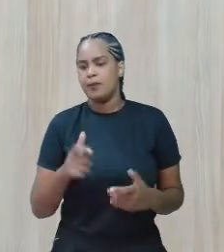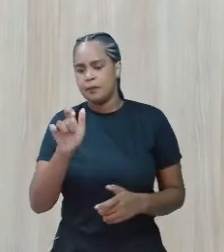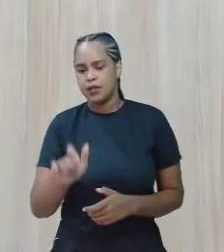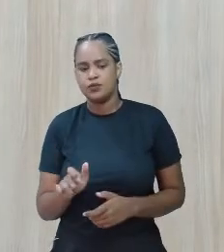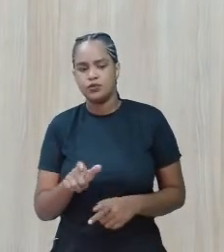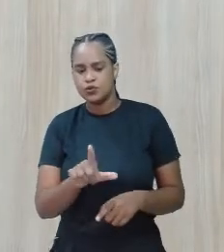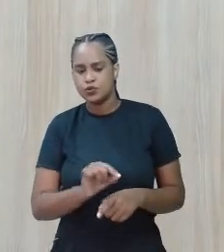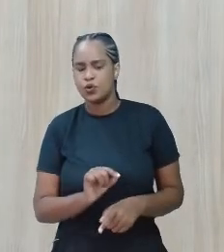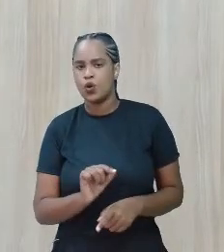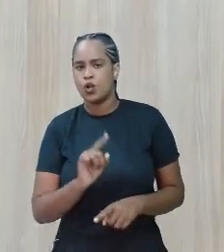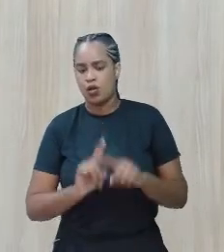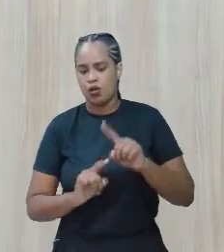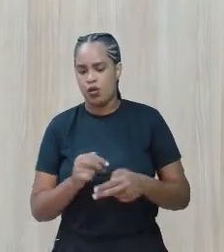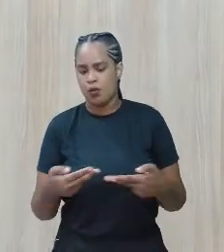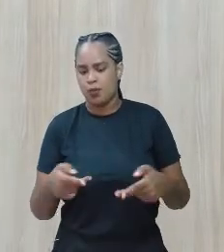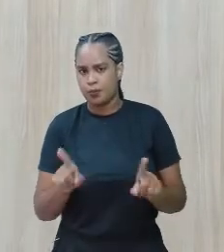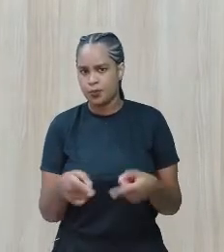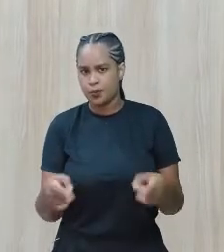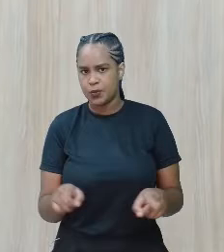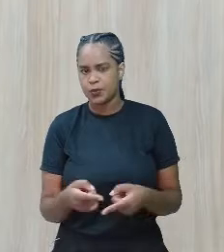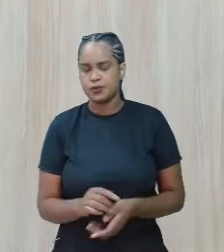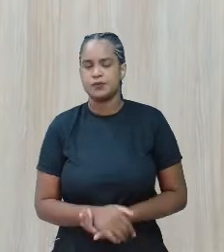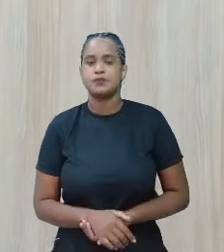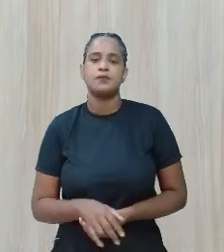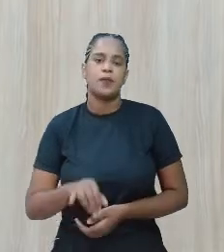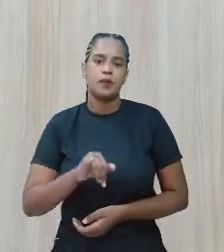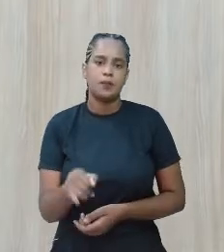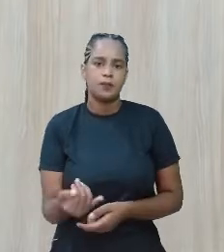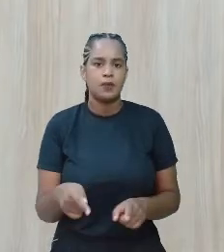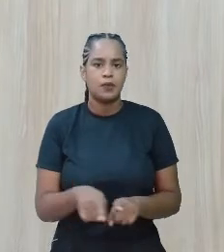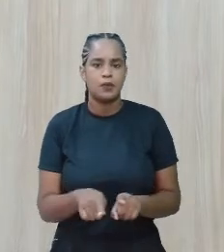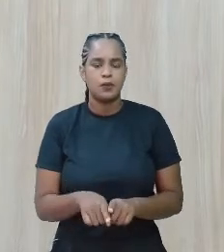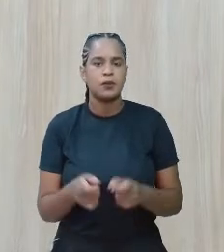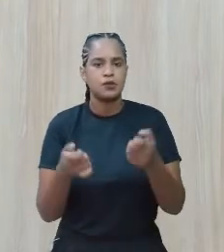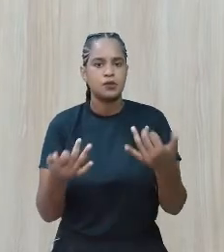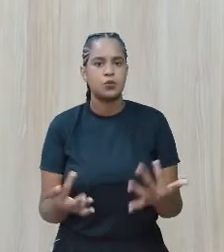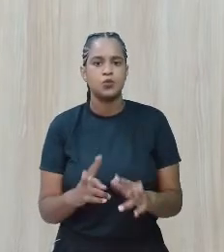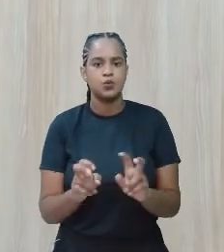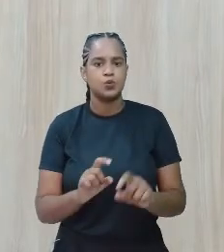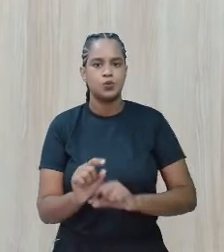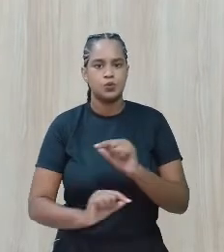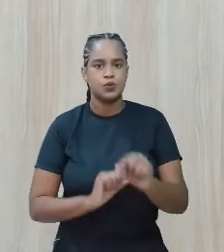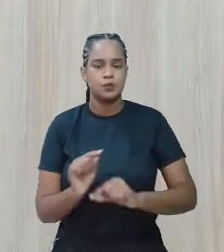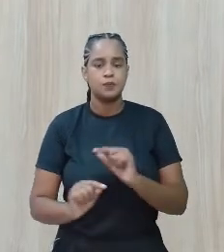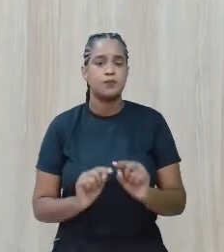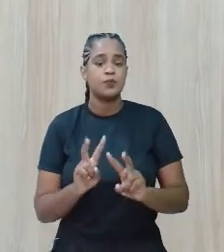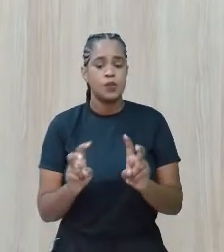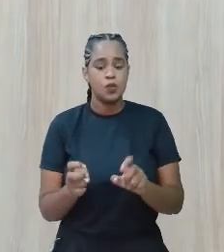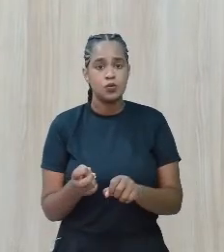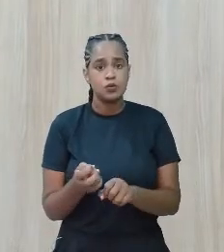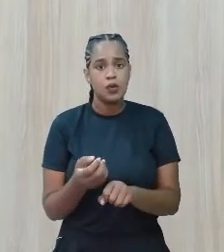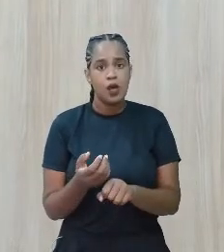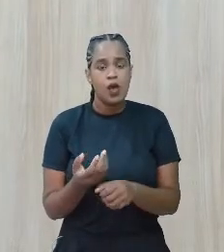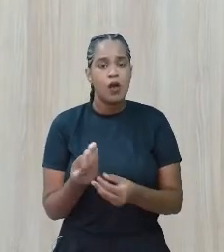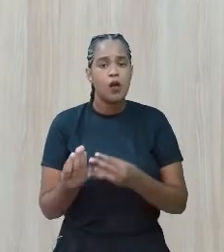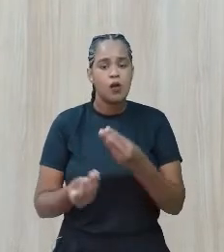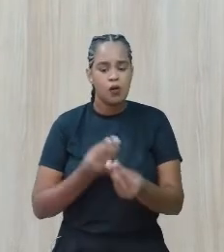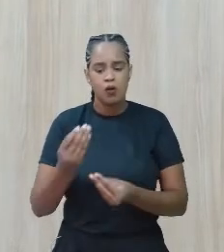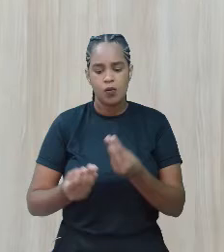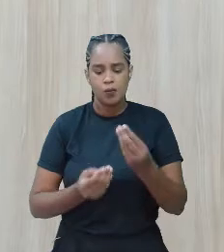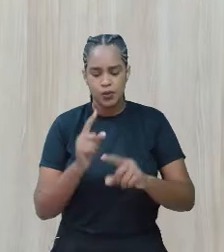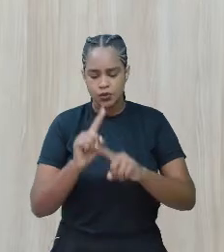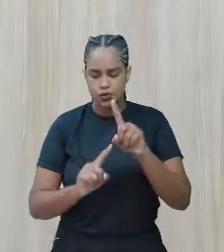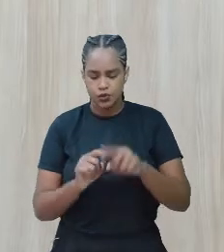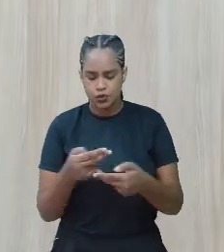não outro. E aí a gente falou, Paulo aproveitou e falou um pouco sobre a prática instrumental, né? O que é